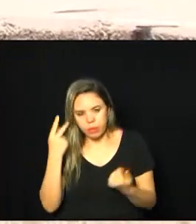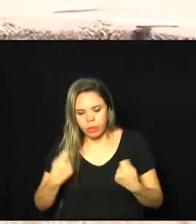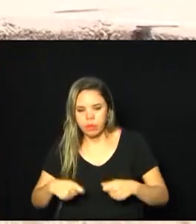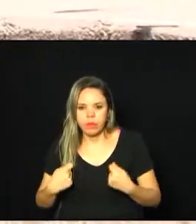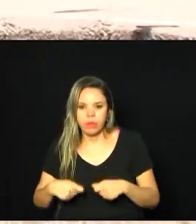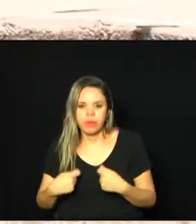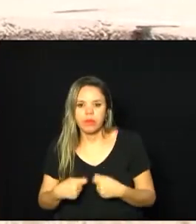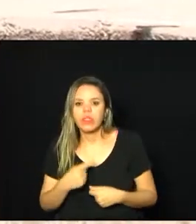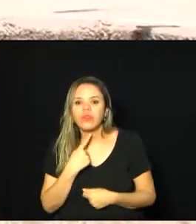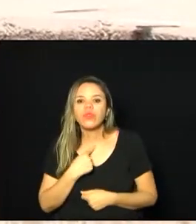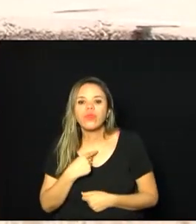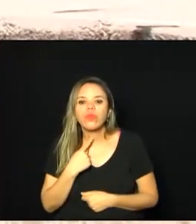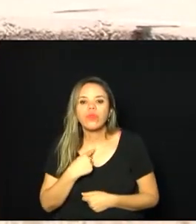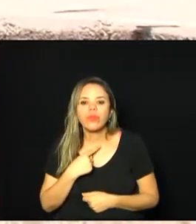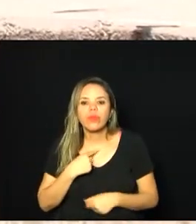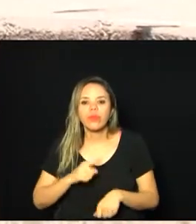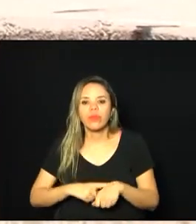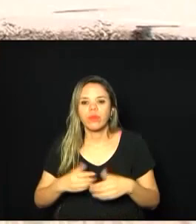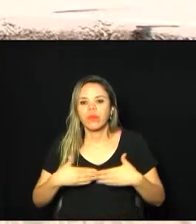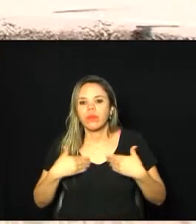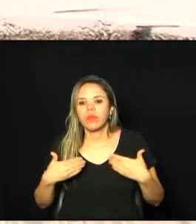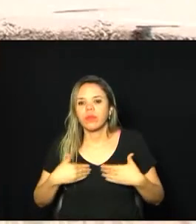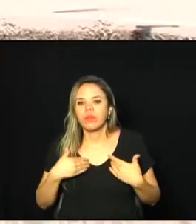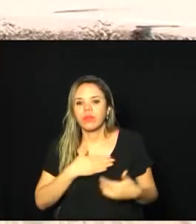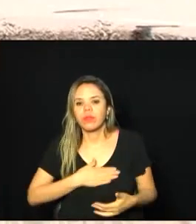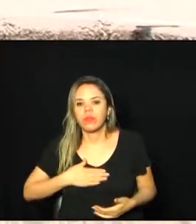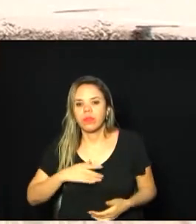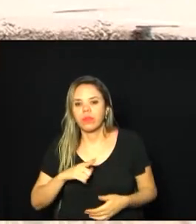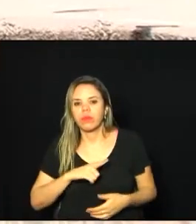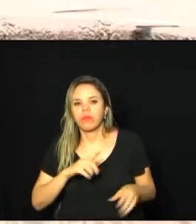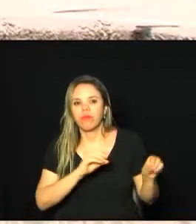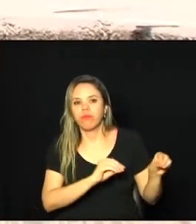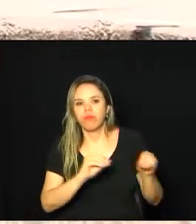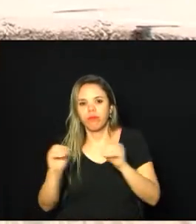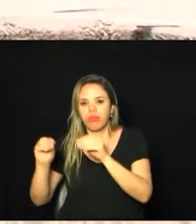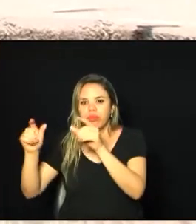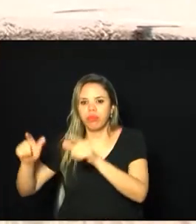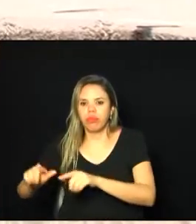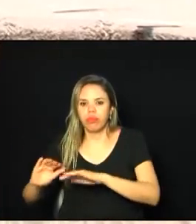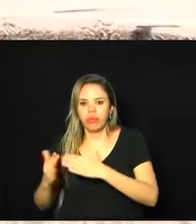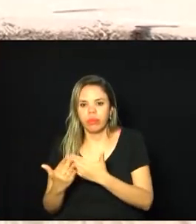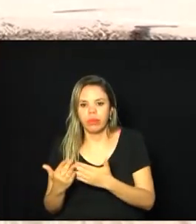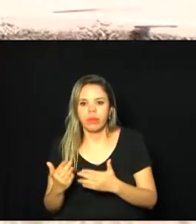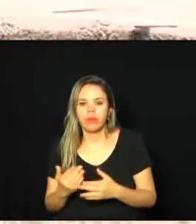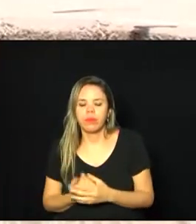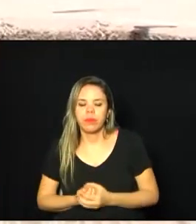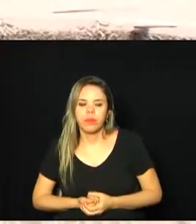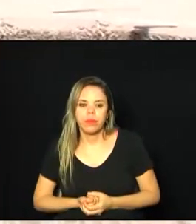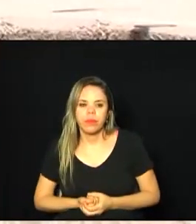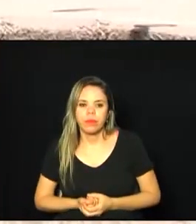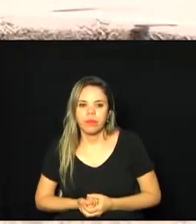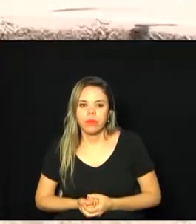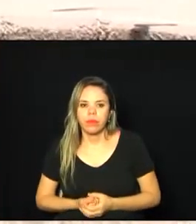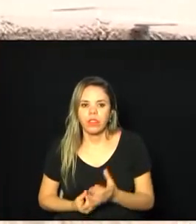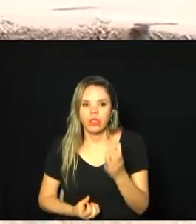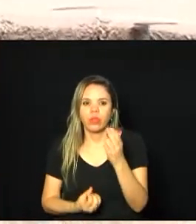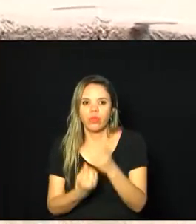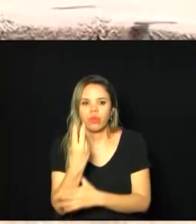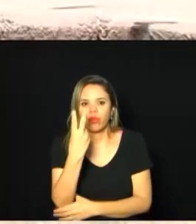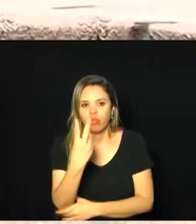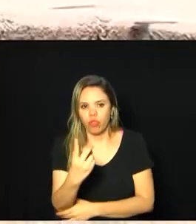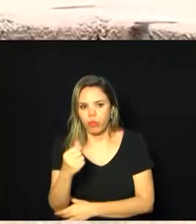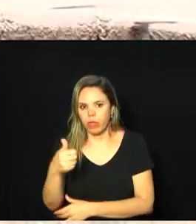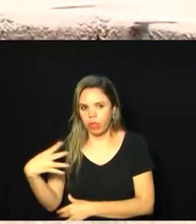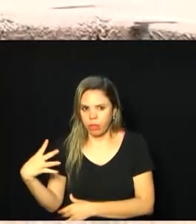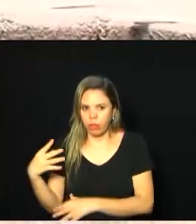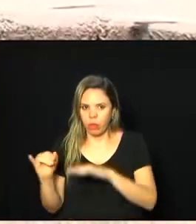precisa, né, que deseja ter um momento de lazer, acaba tendo que se deslocar para outros bairros. Então, nasceu em